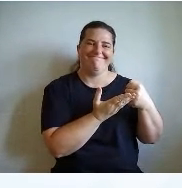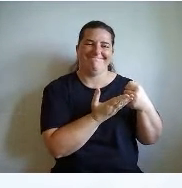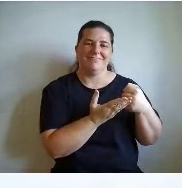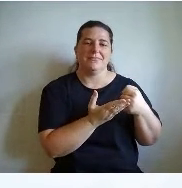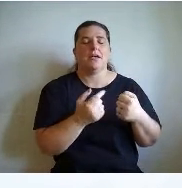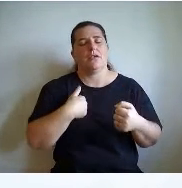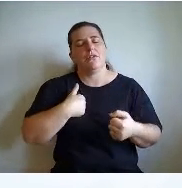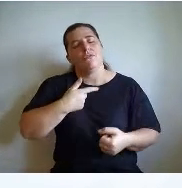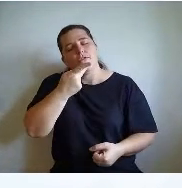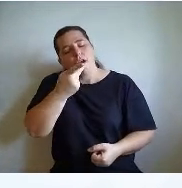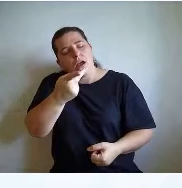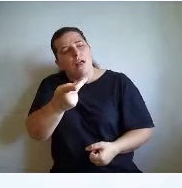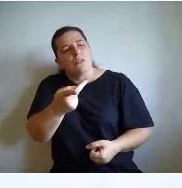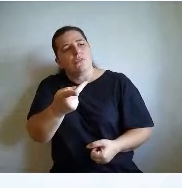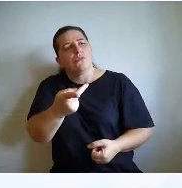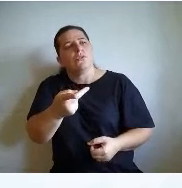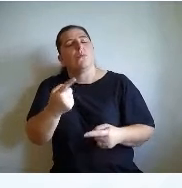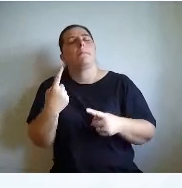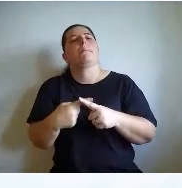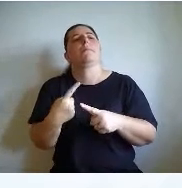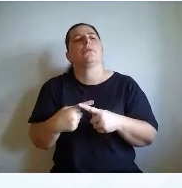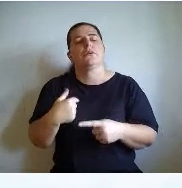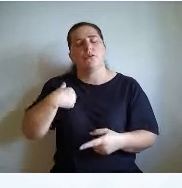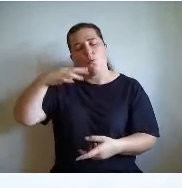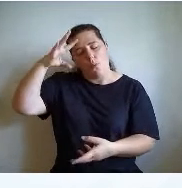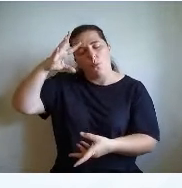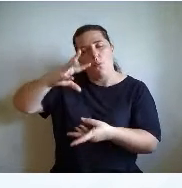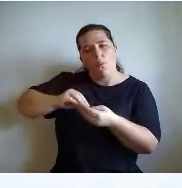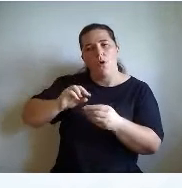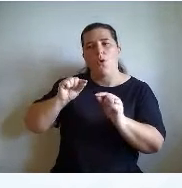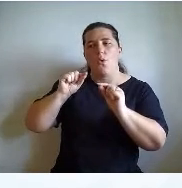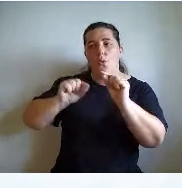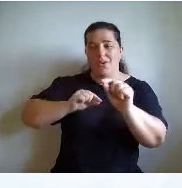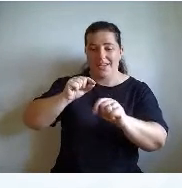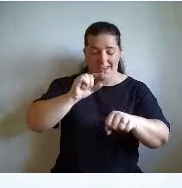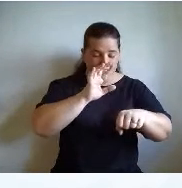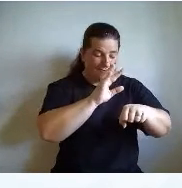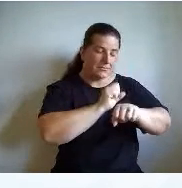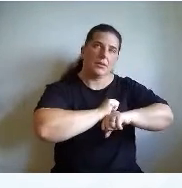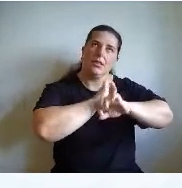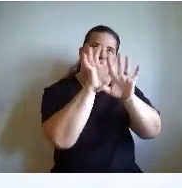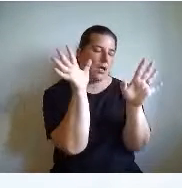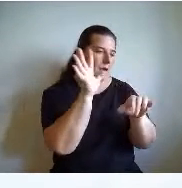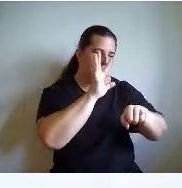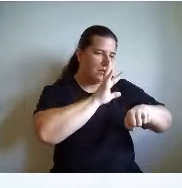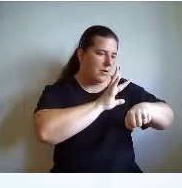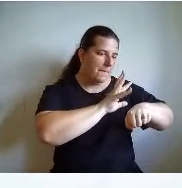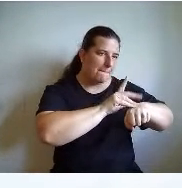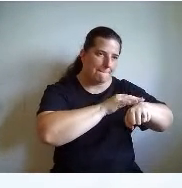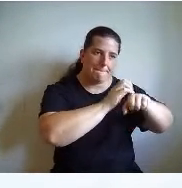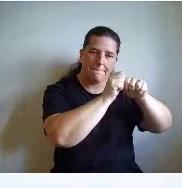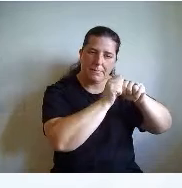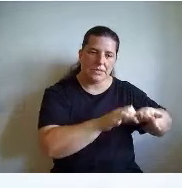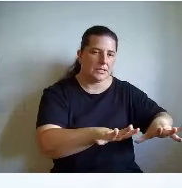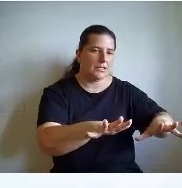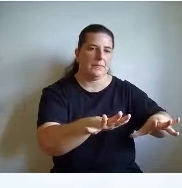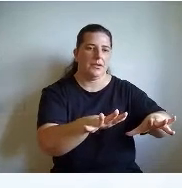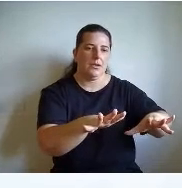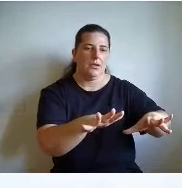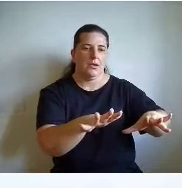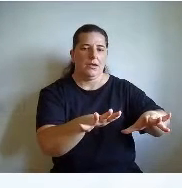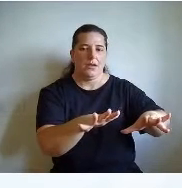porque eu entendo que, claro, a pandemia ela é algo que está para além da vontade de